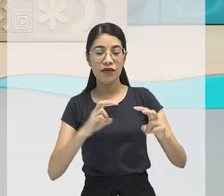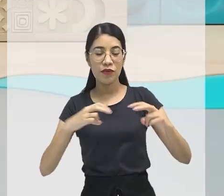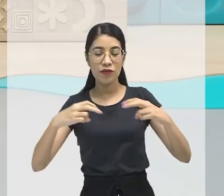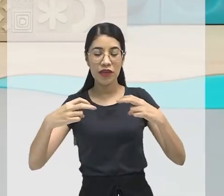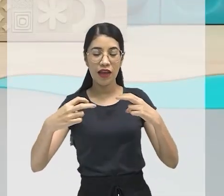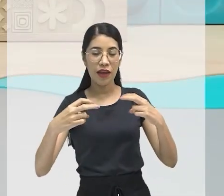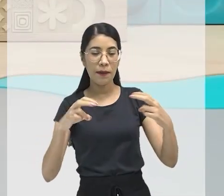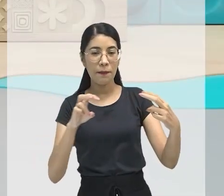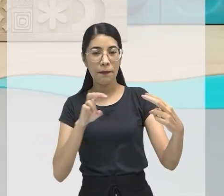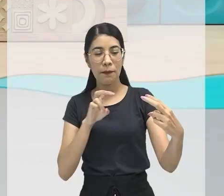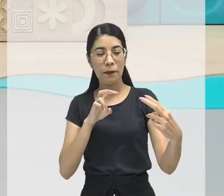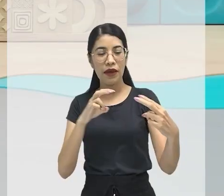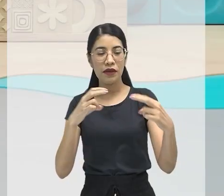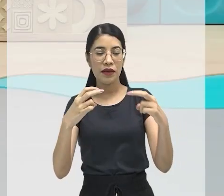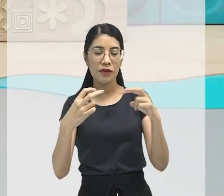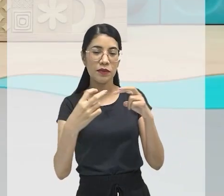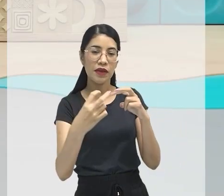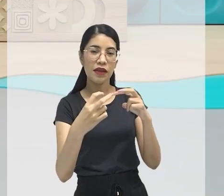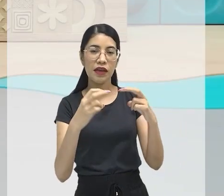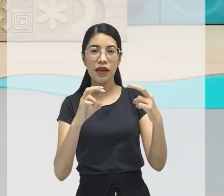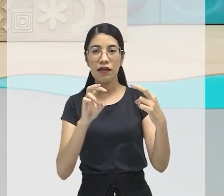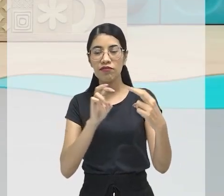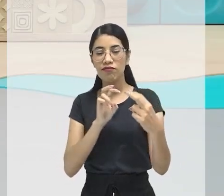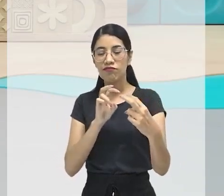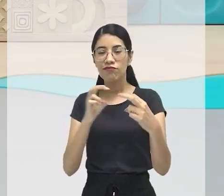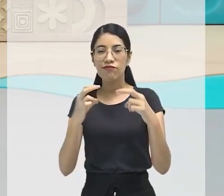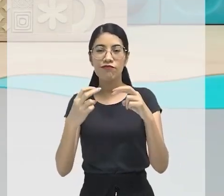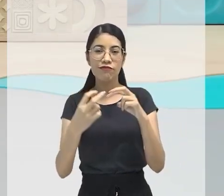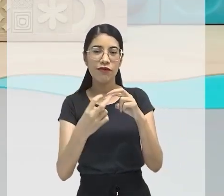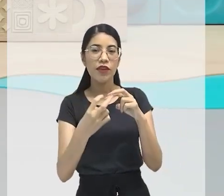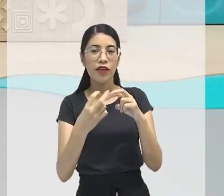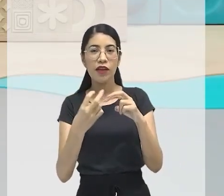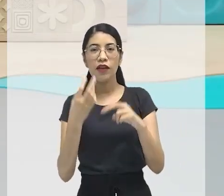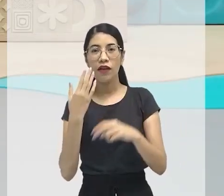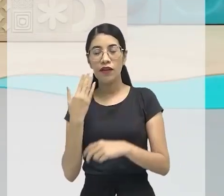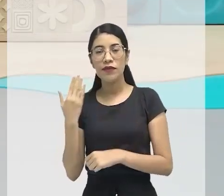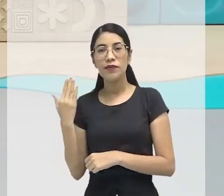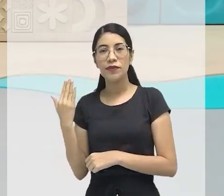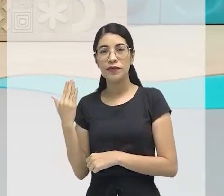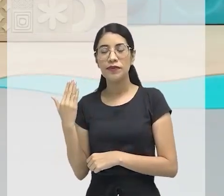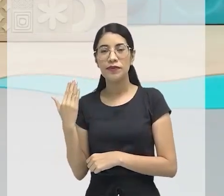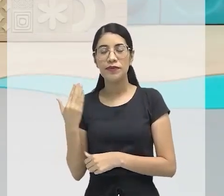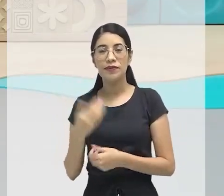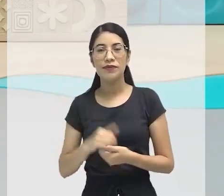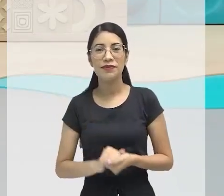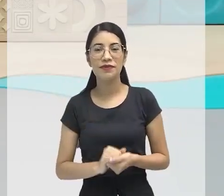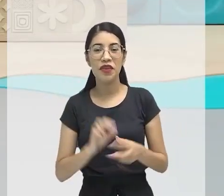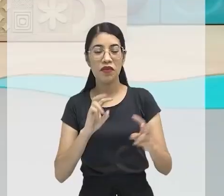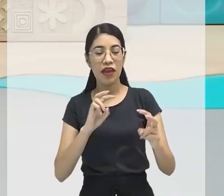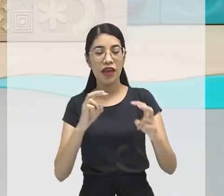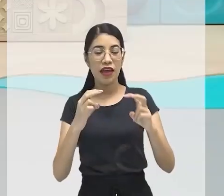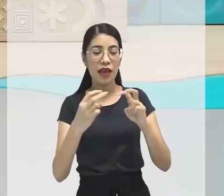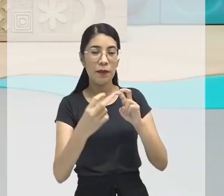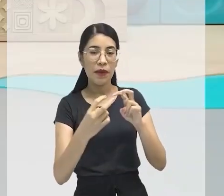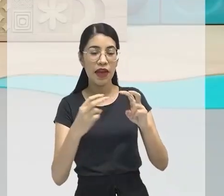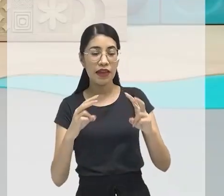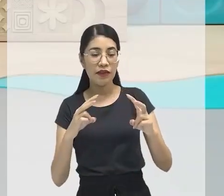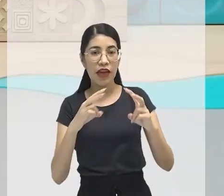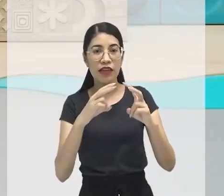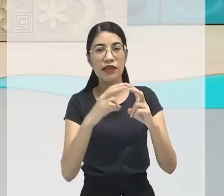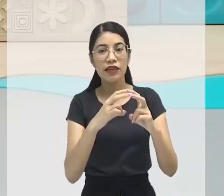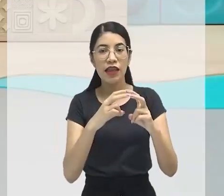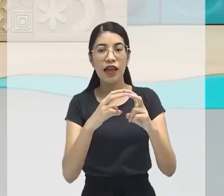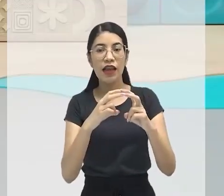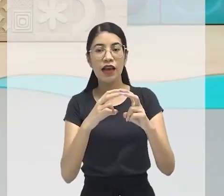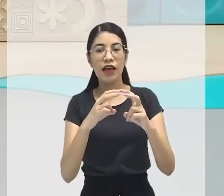circulam, né, ficam circulando ali, ó, fazendo a volta, né? E quando, ó, olha aí, ó, quando vai fazer o ataque para